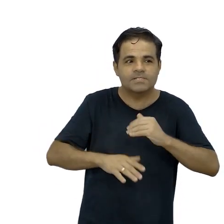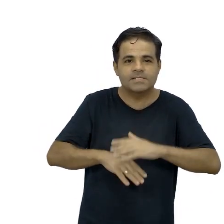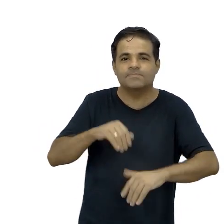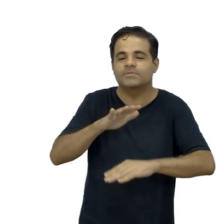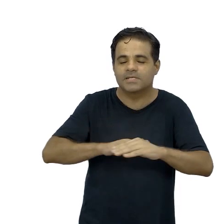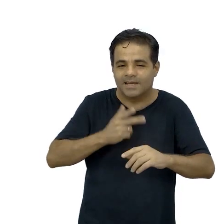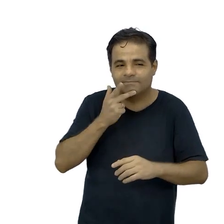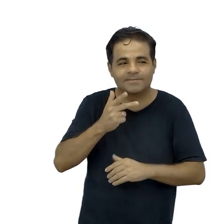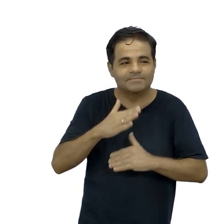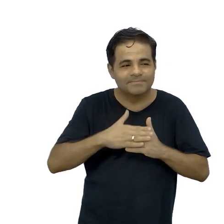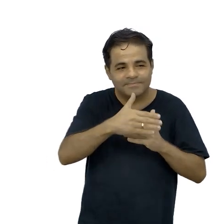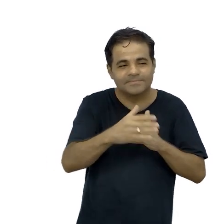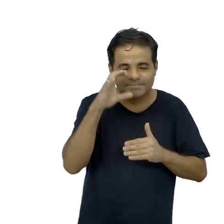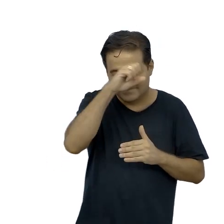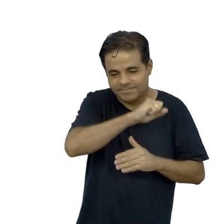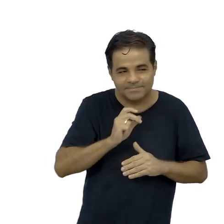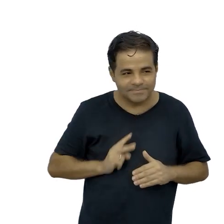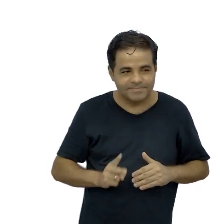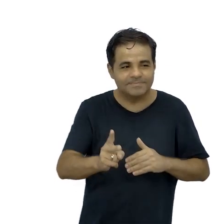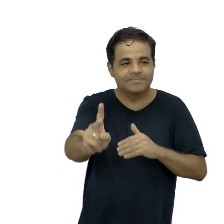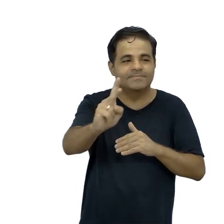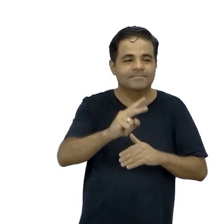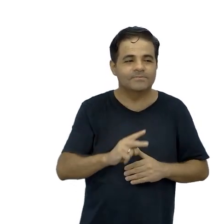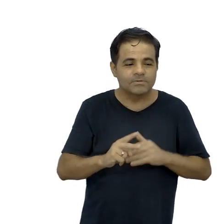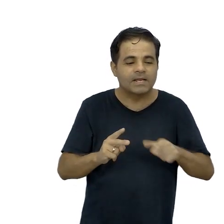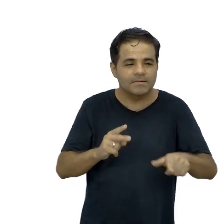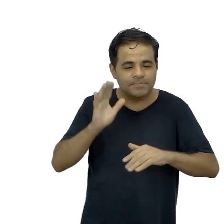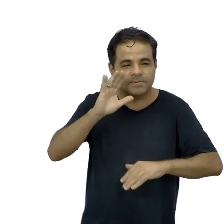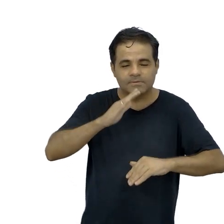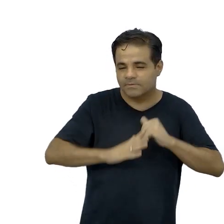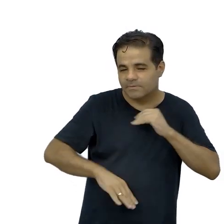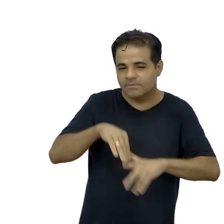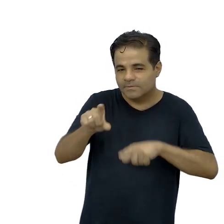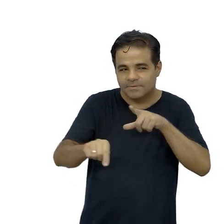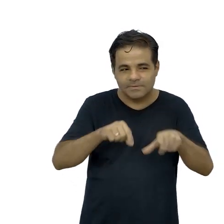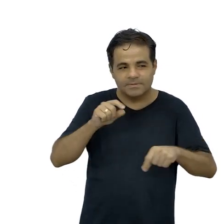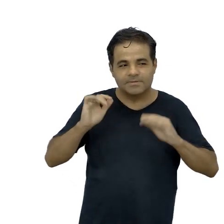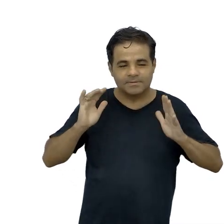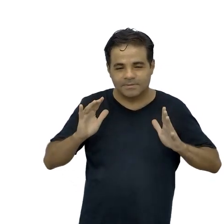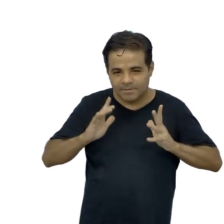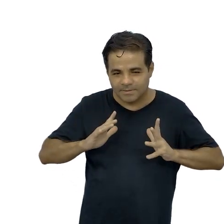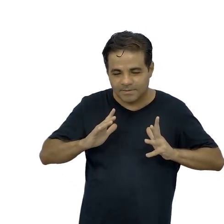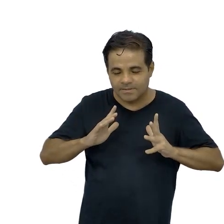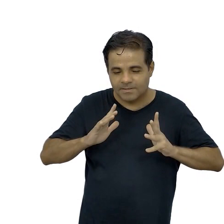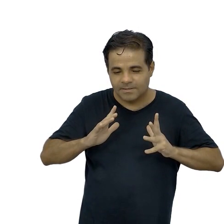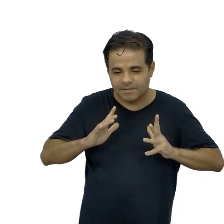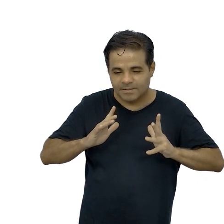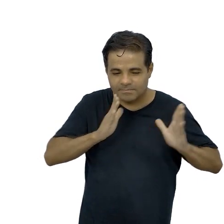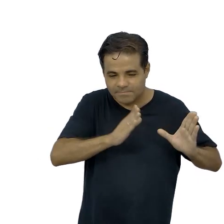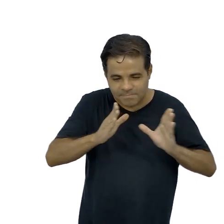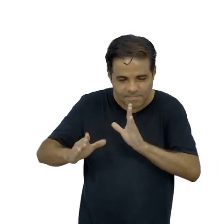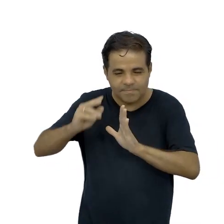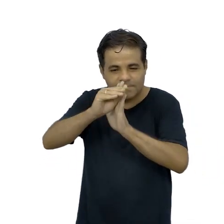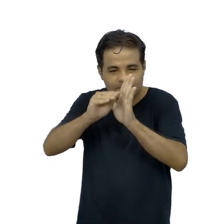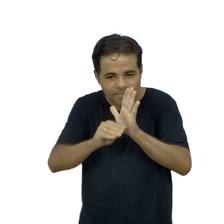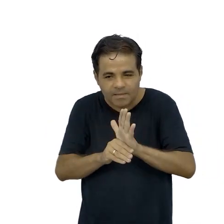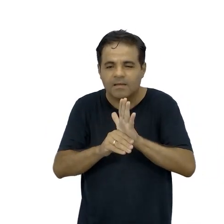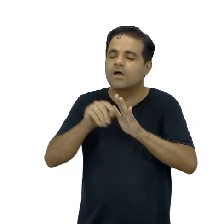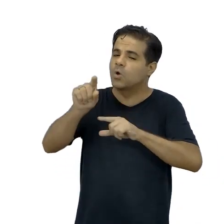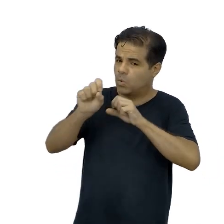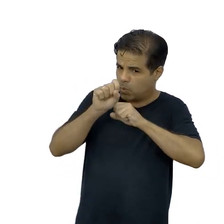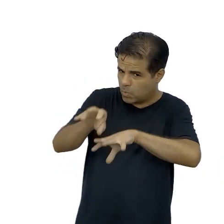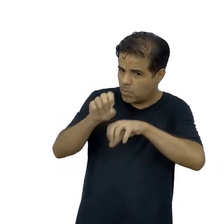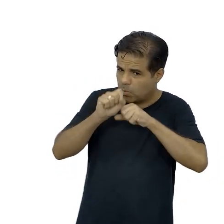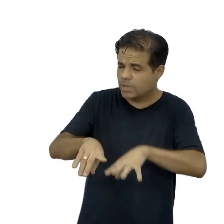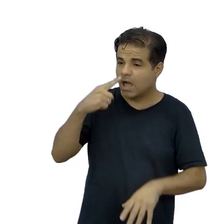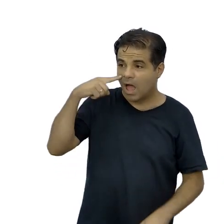e aprofundamento do aprender sempre de língua portuguesa e a seleção de trechos do materiais regulares. Orienta ainda as